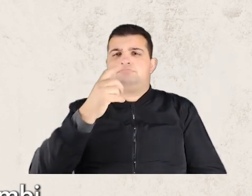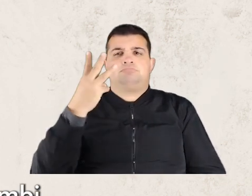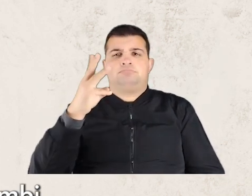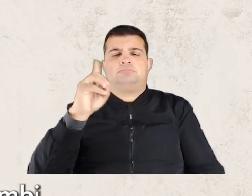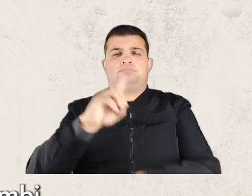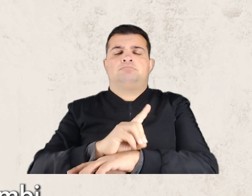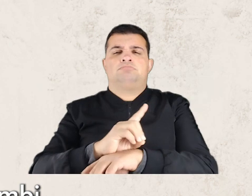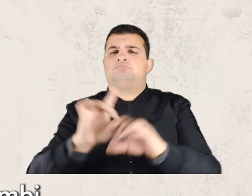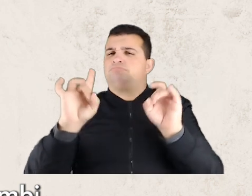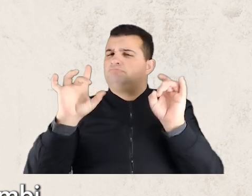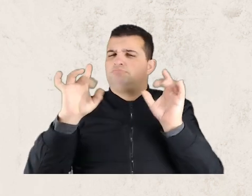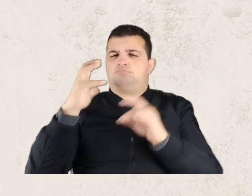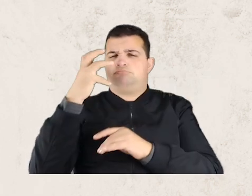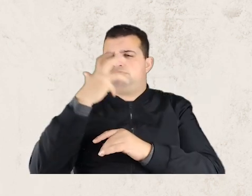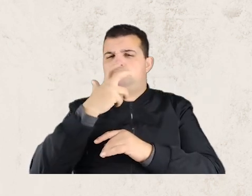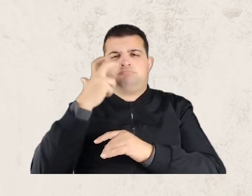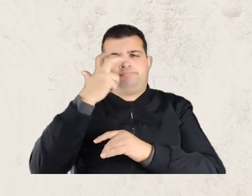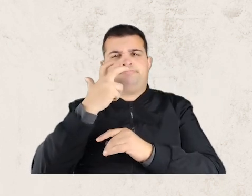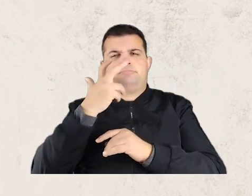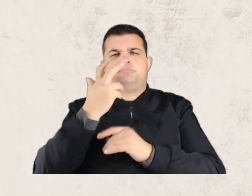quase 3.000 pessoas no AMB.